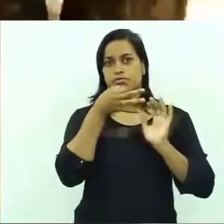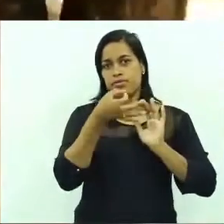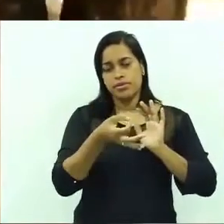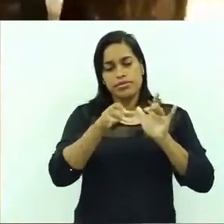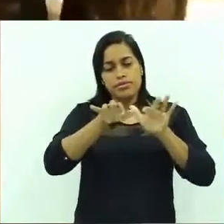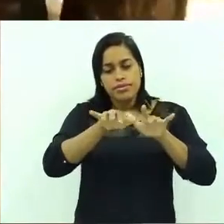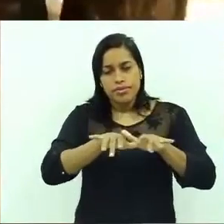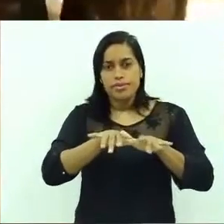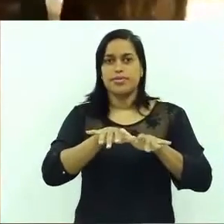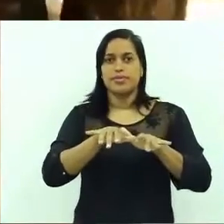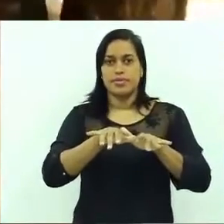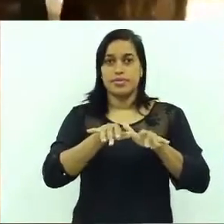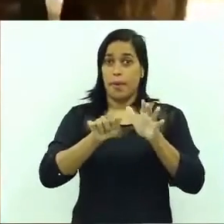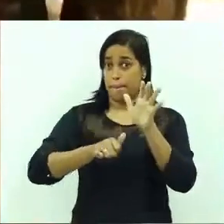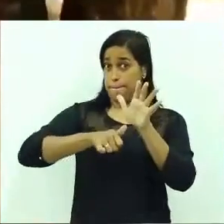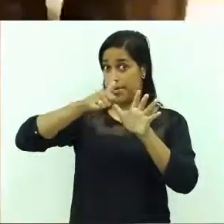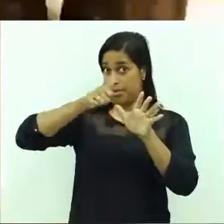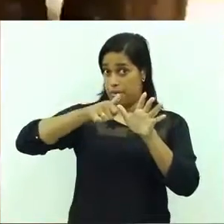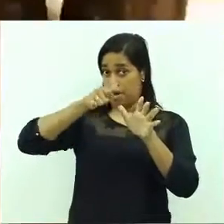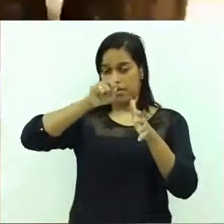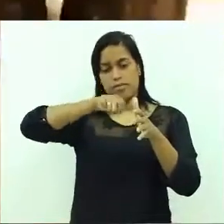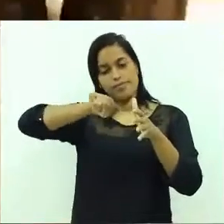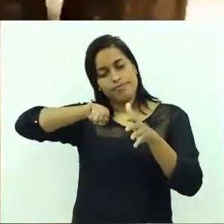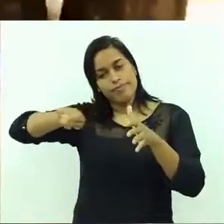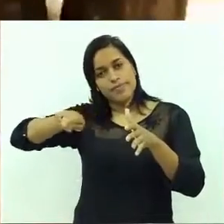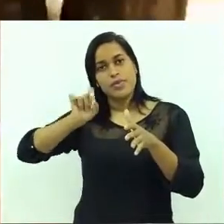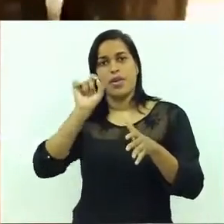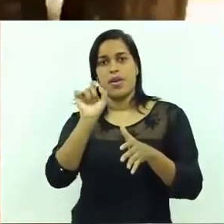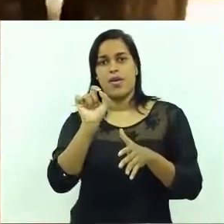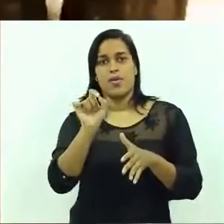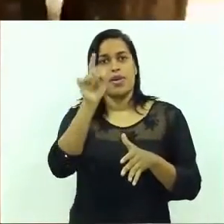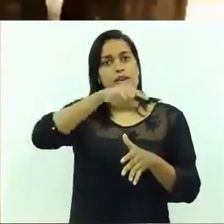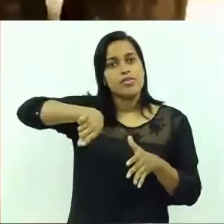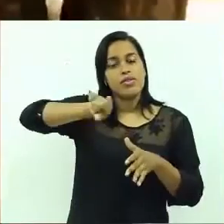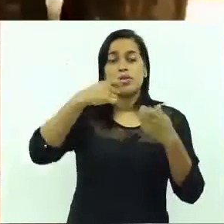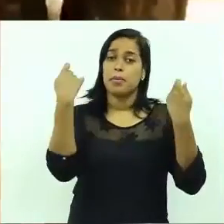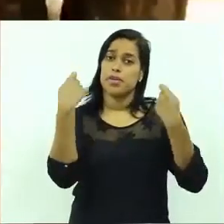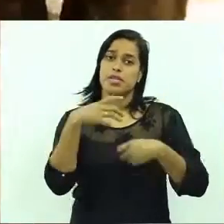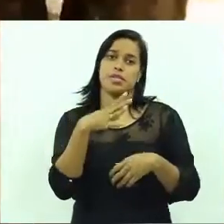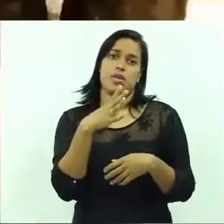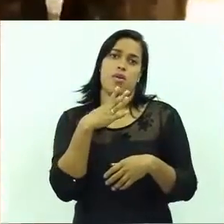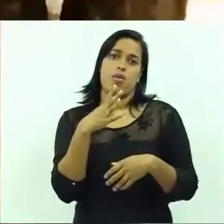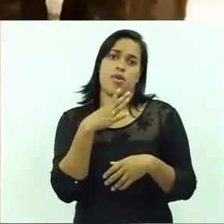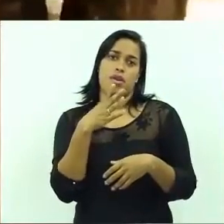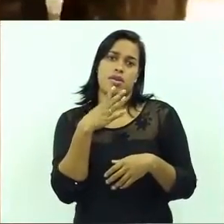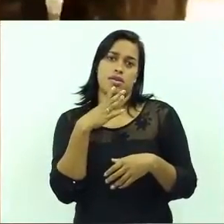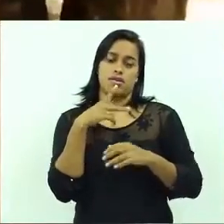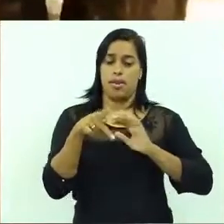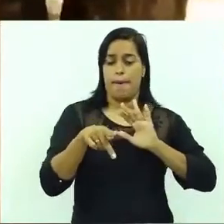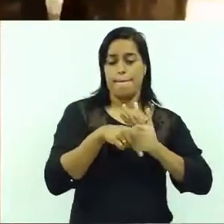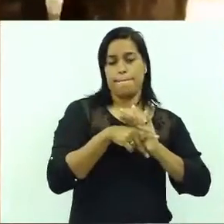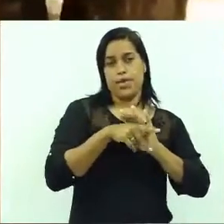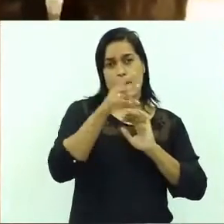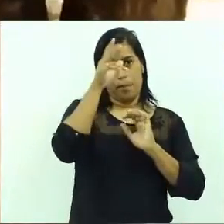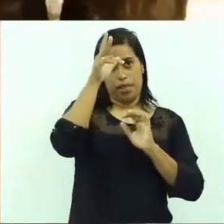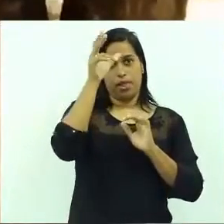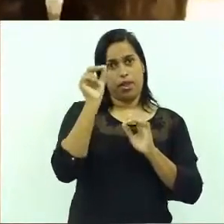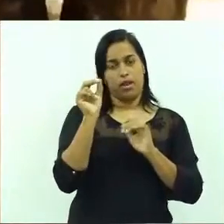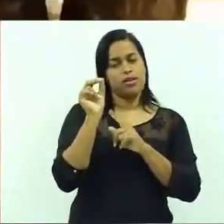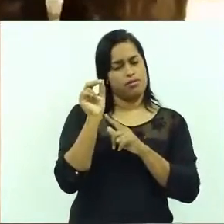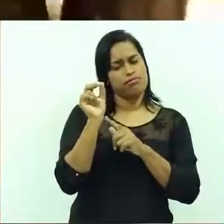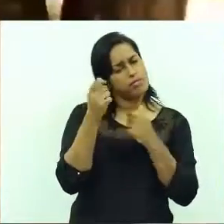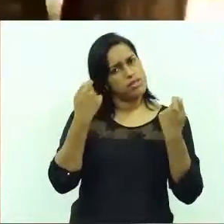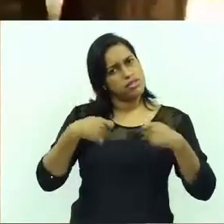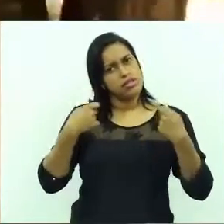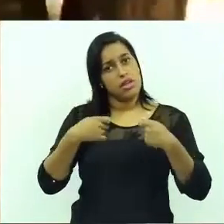motivo pelo qual a gente escreve um plano de negócio é para que a gente possa conhecer bem a nossa própria ideia. Mas